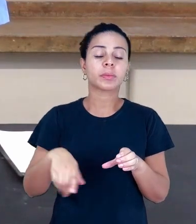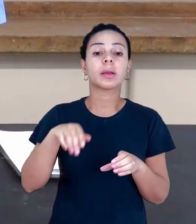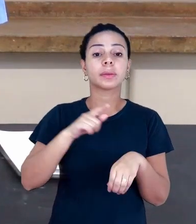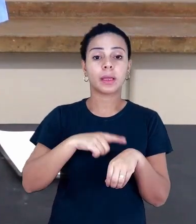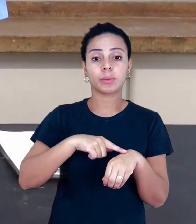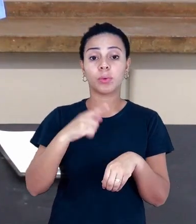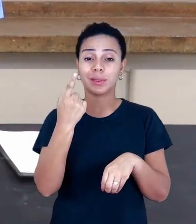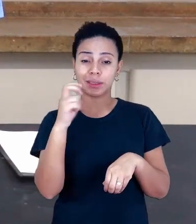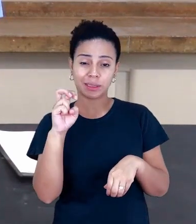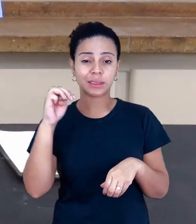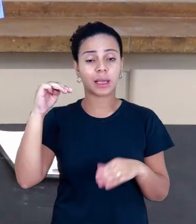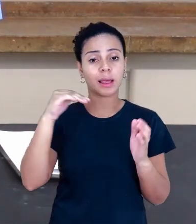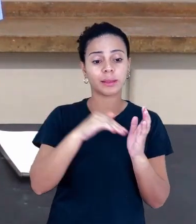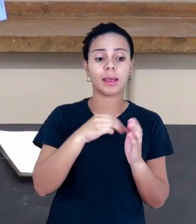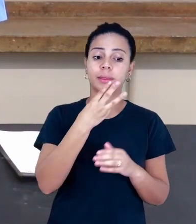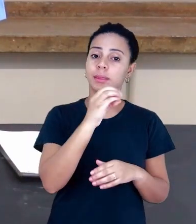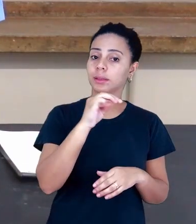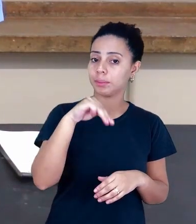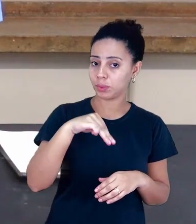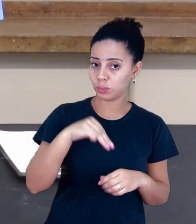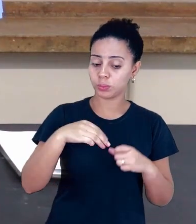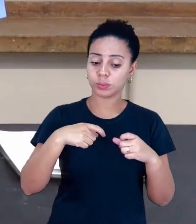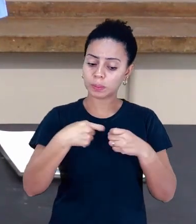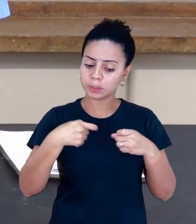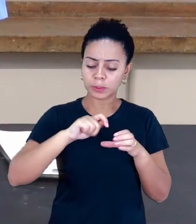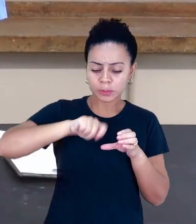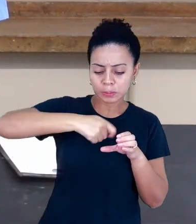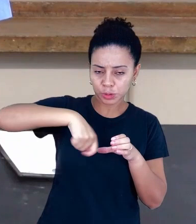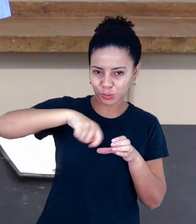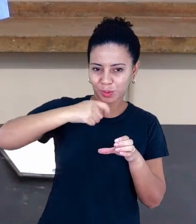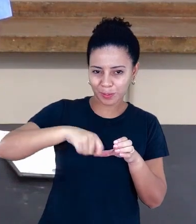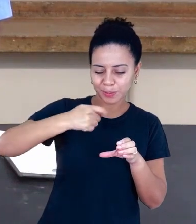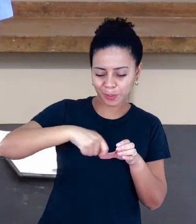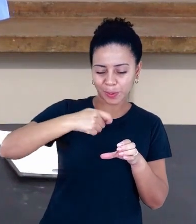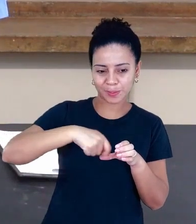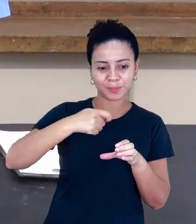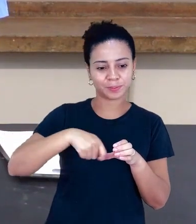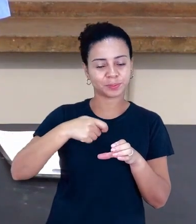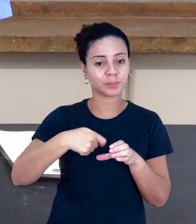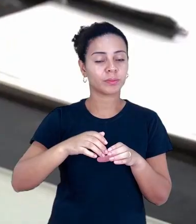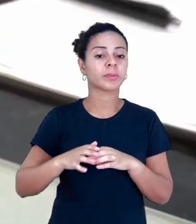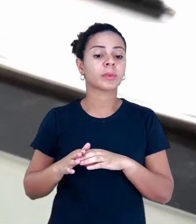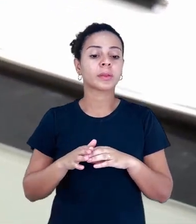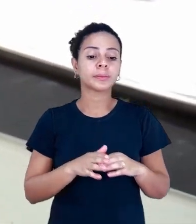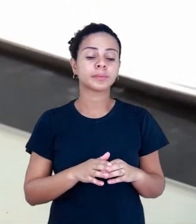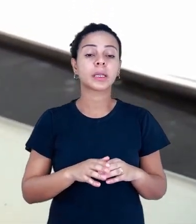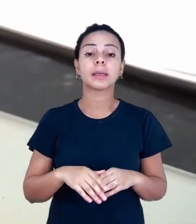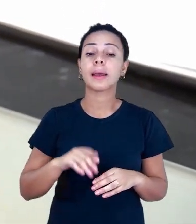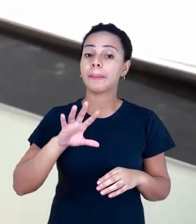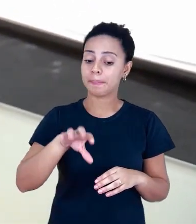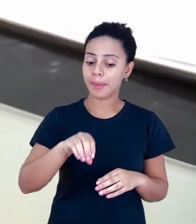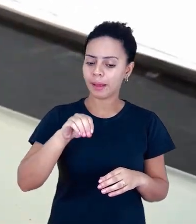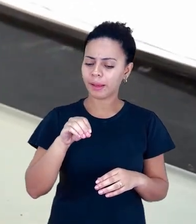ser entre 15 a 30 minutos, sendo o maior intervalo de tempo para solos mais argilosos. Toma-se cerca